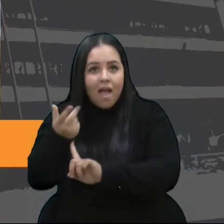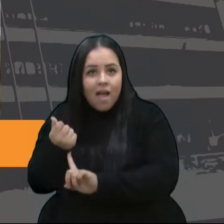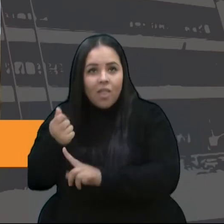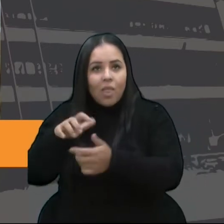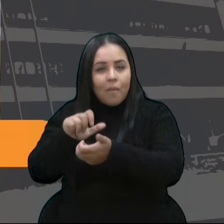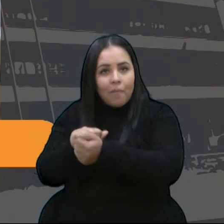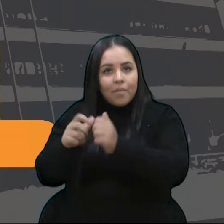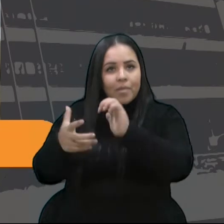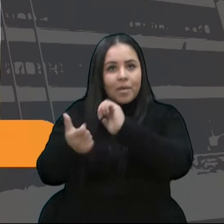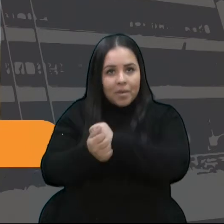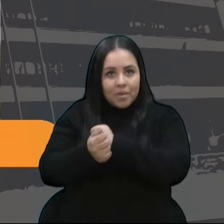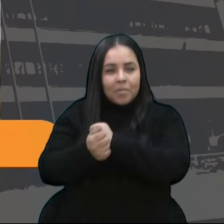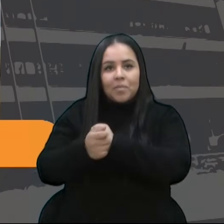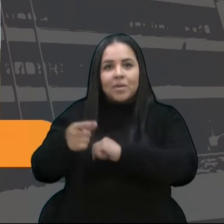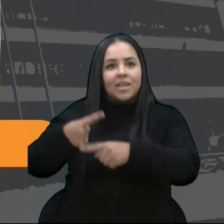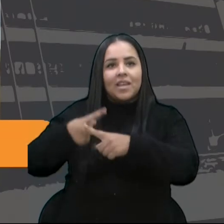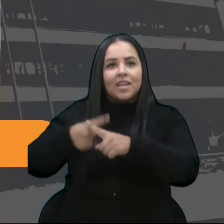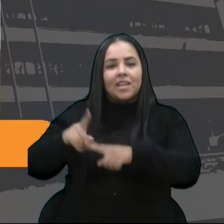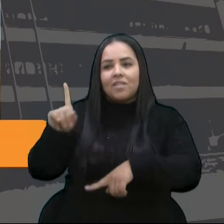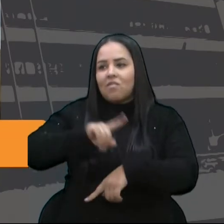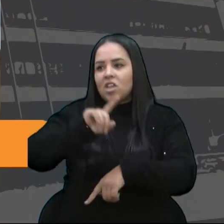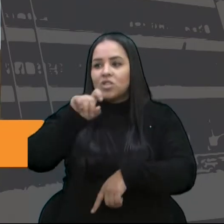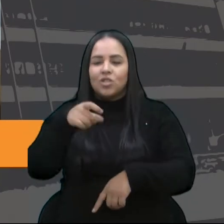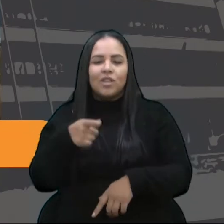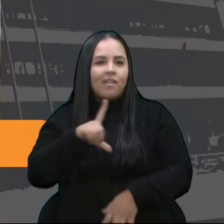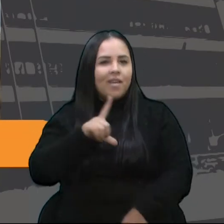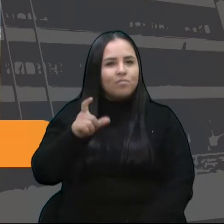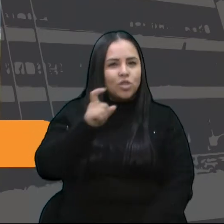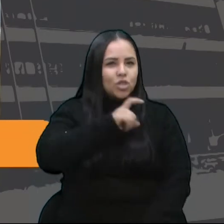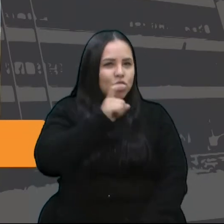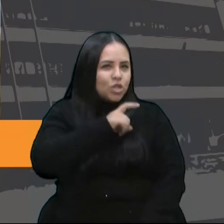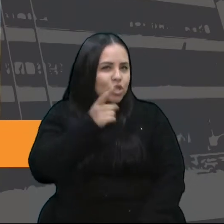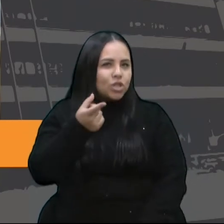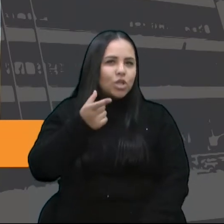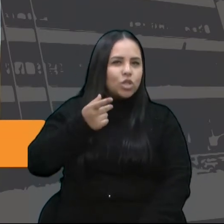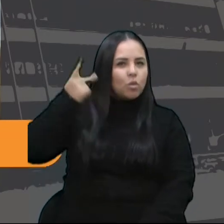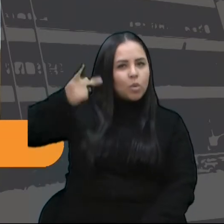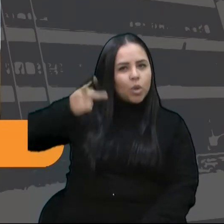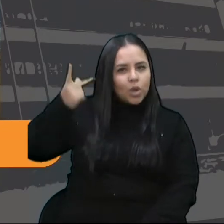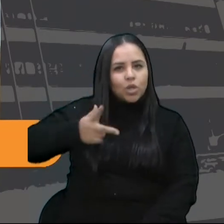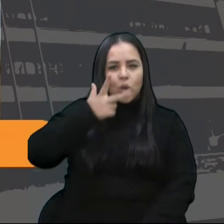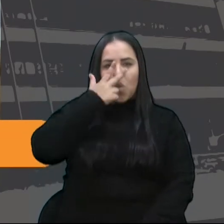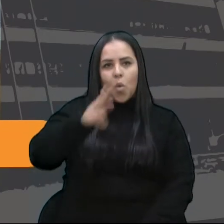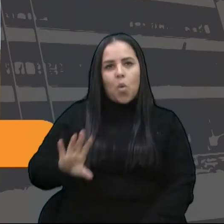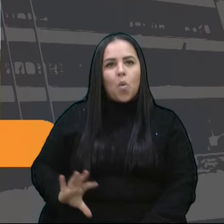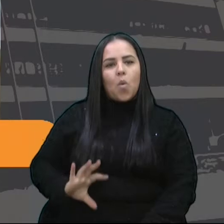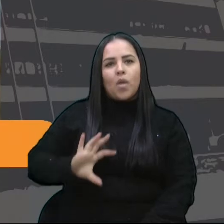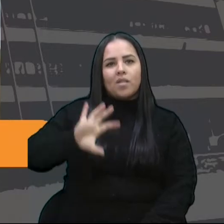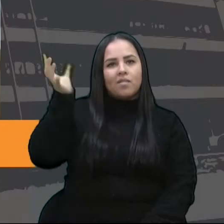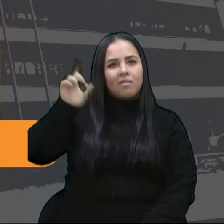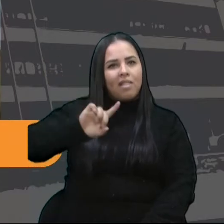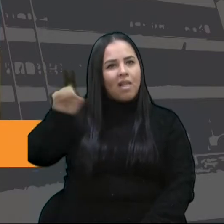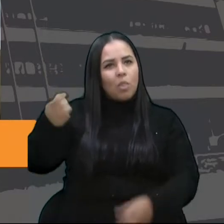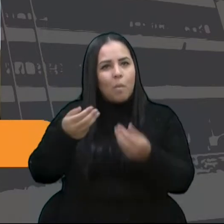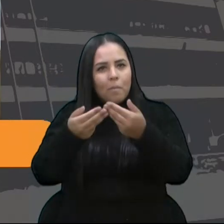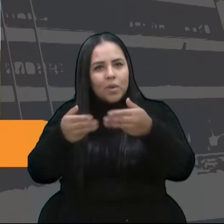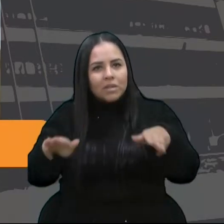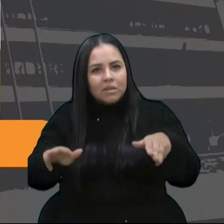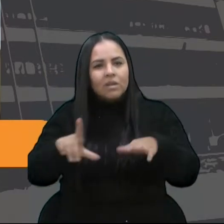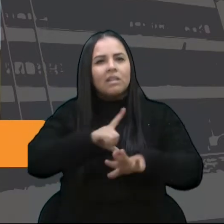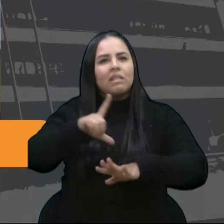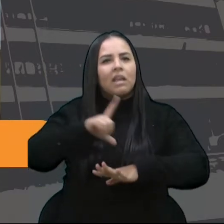massa de manobra em polêmicas, né? De cunho político, como aconteceu na Queer Museu, né? Toda uma